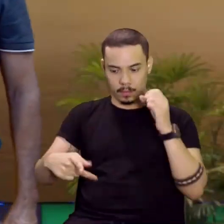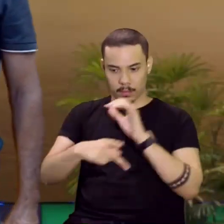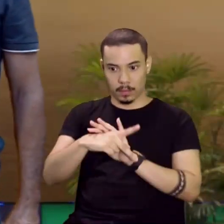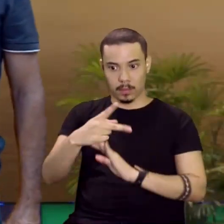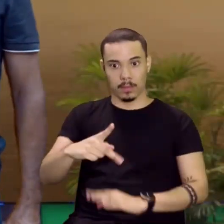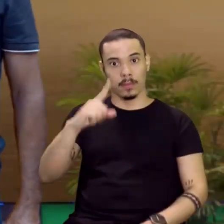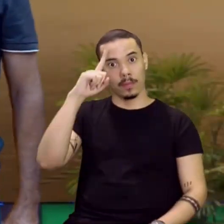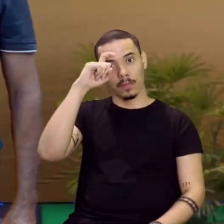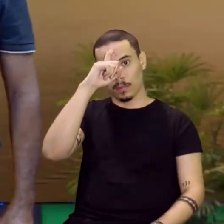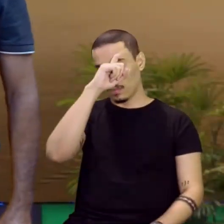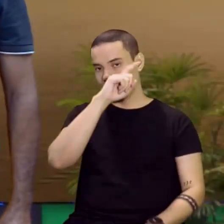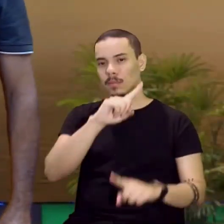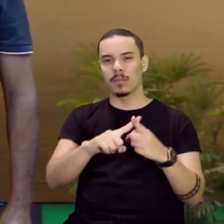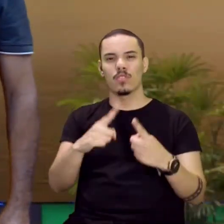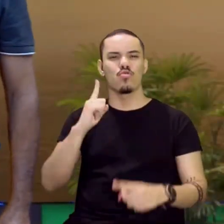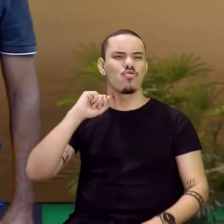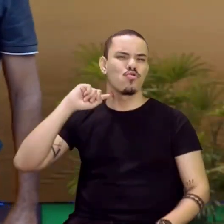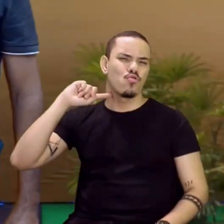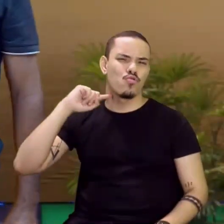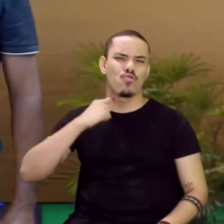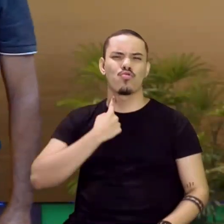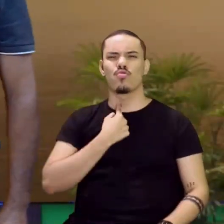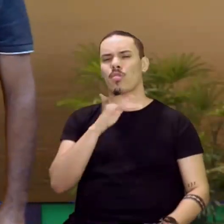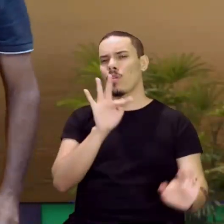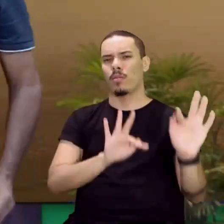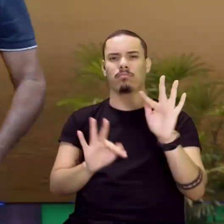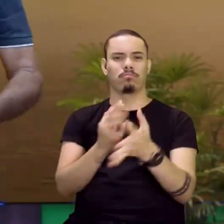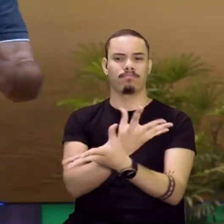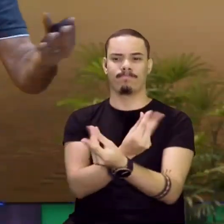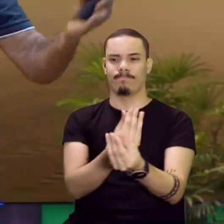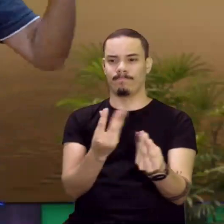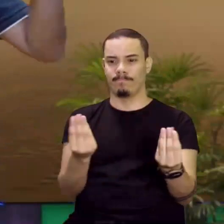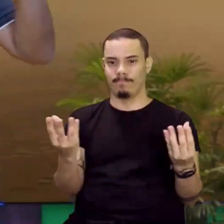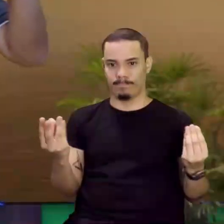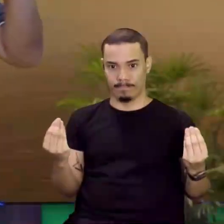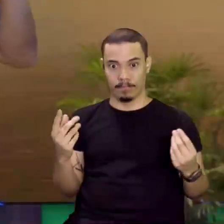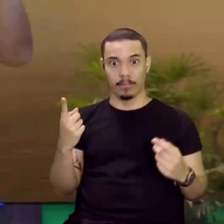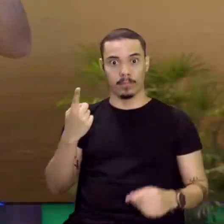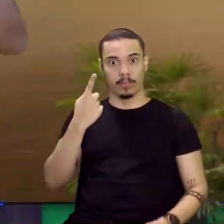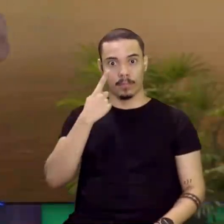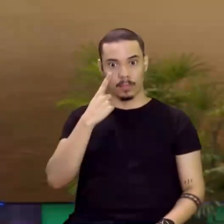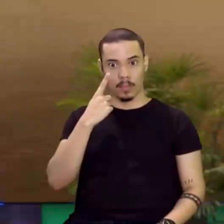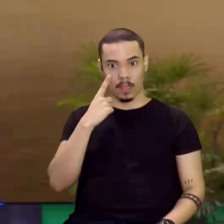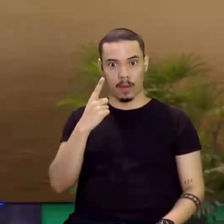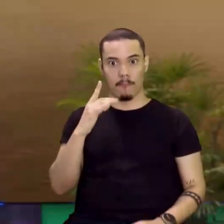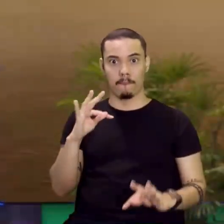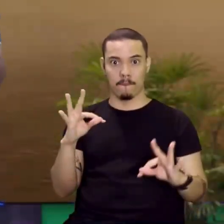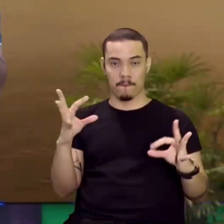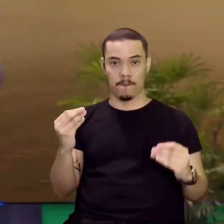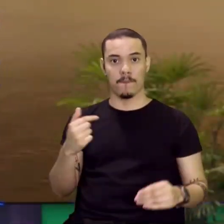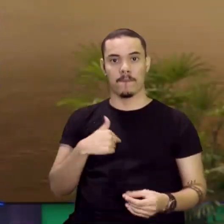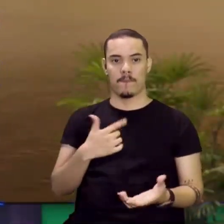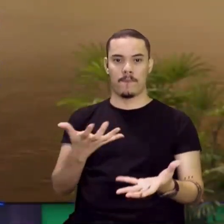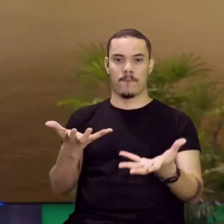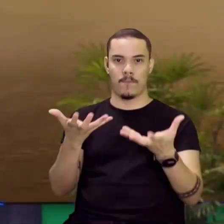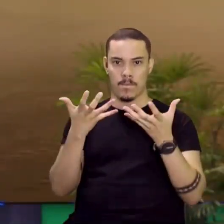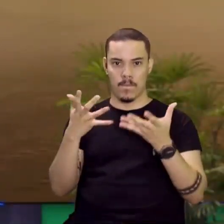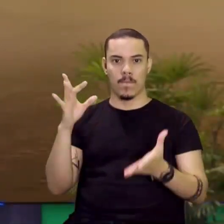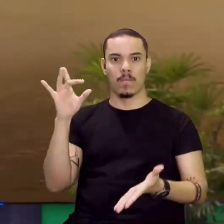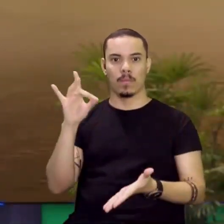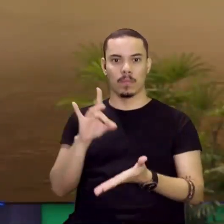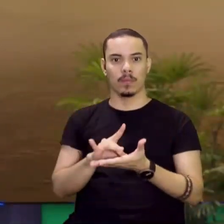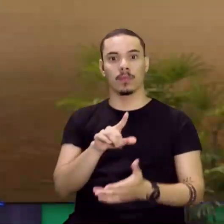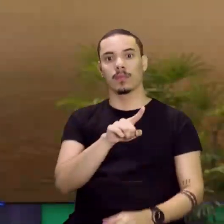difícil de explorar, mas ele polui muito o meio ambiente. Mas nós vamos ver tudo isso. Eu só quero que